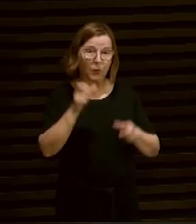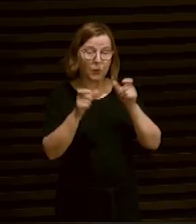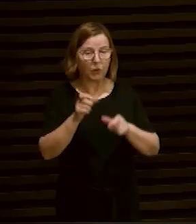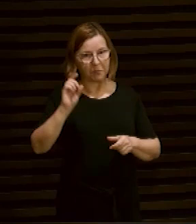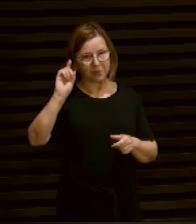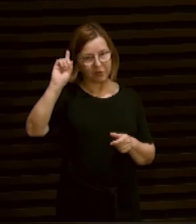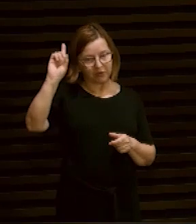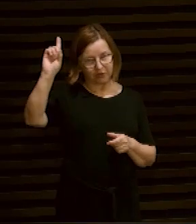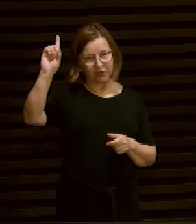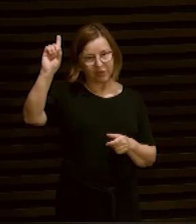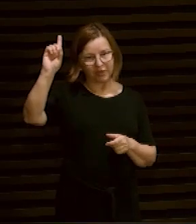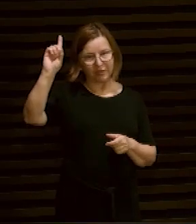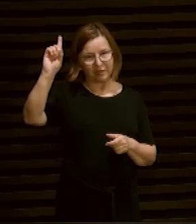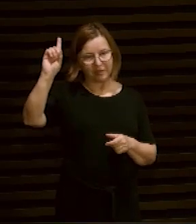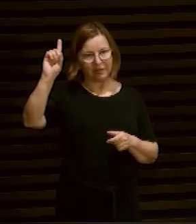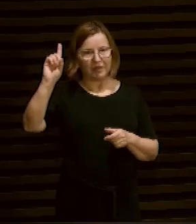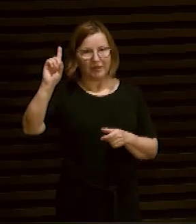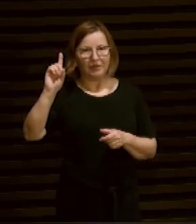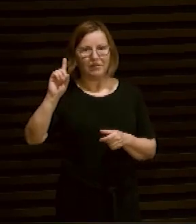trás olhando e lutando.